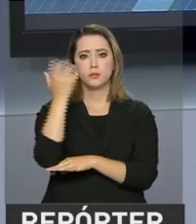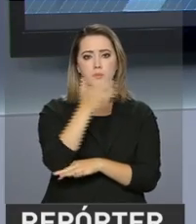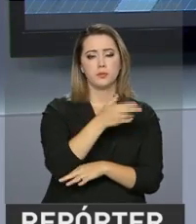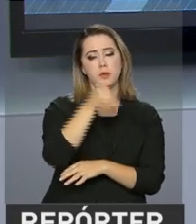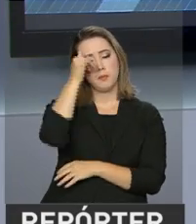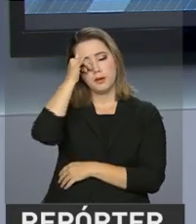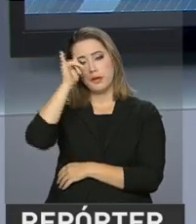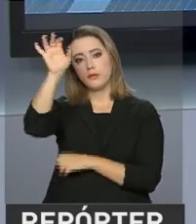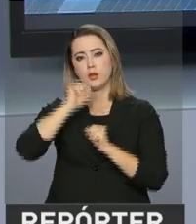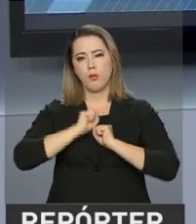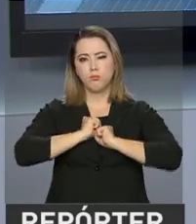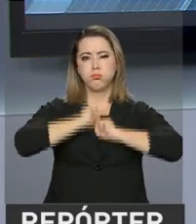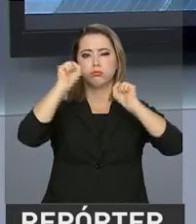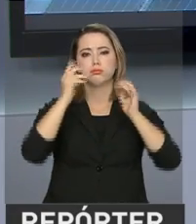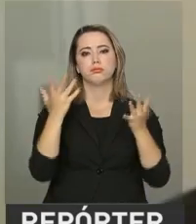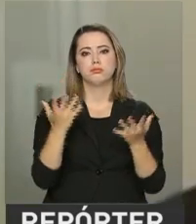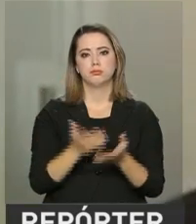e o combate ao terrorismo.